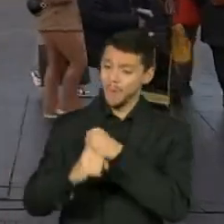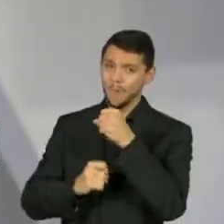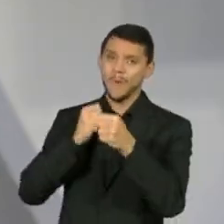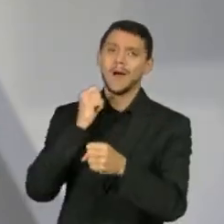internação